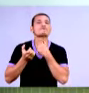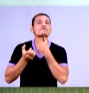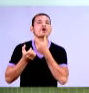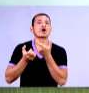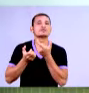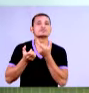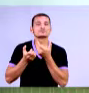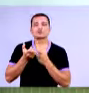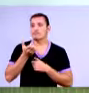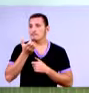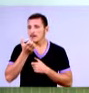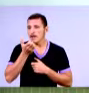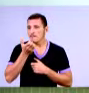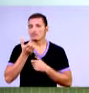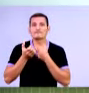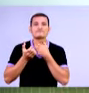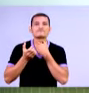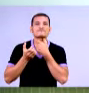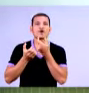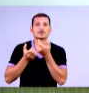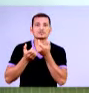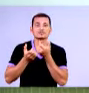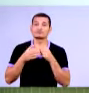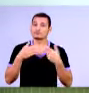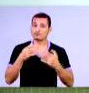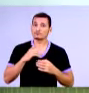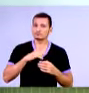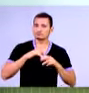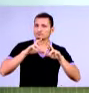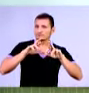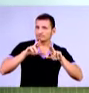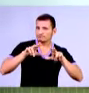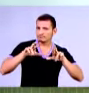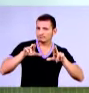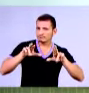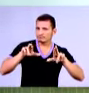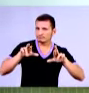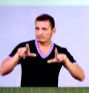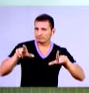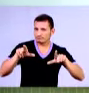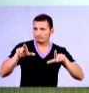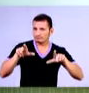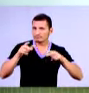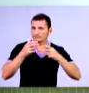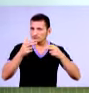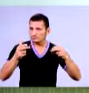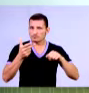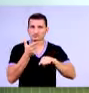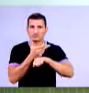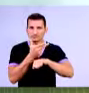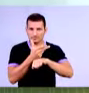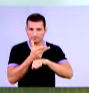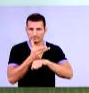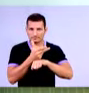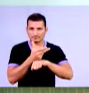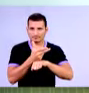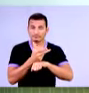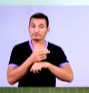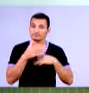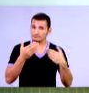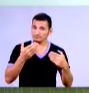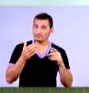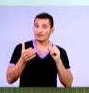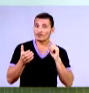vez aí, destacamos a diversidade de recursos multimídias à disposição. Então, esse